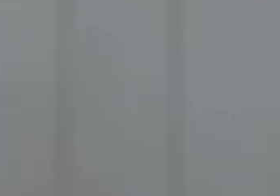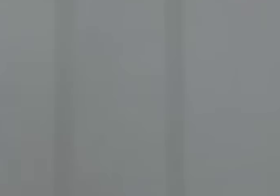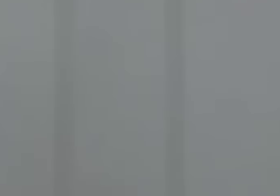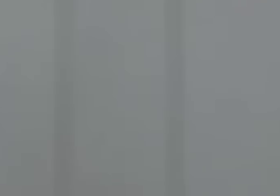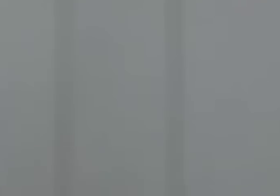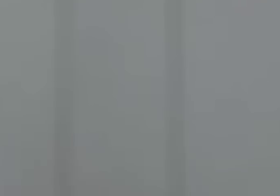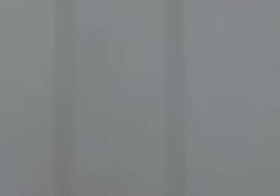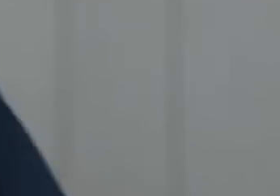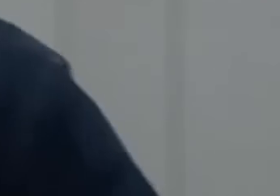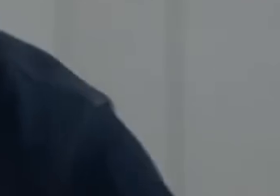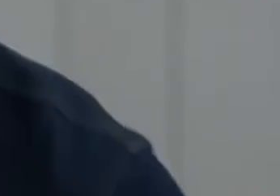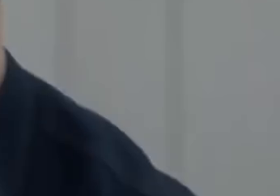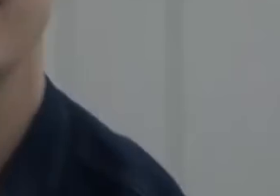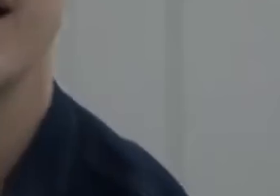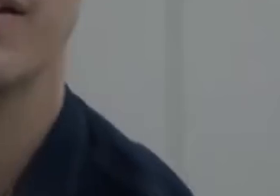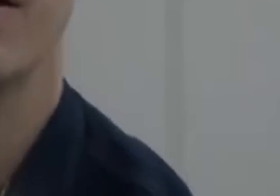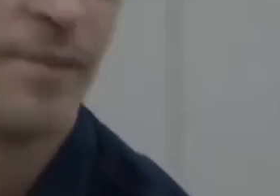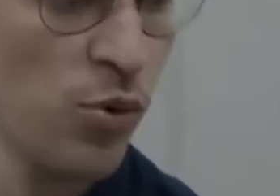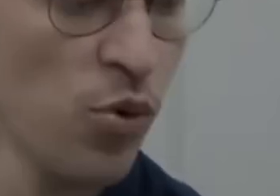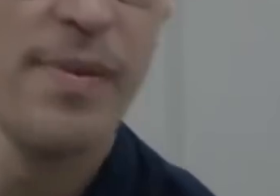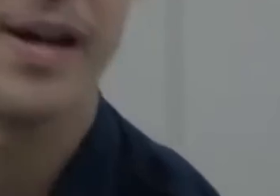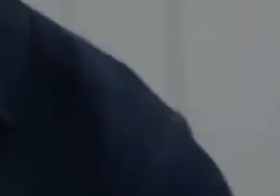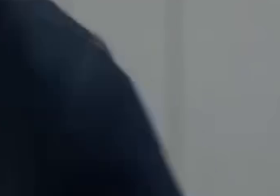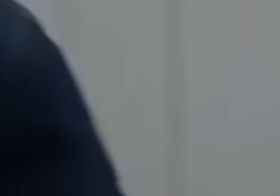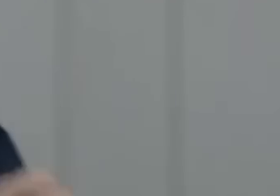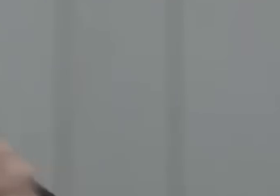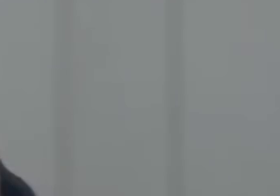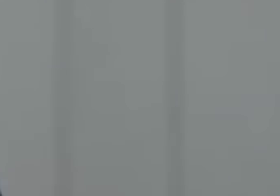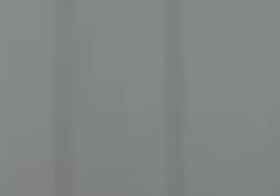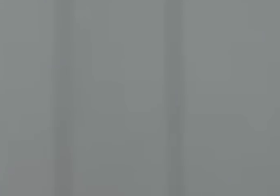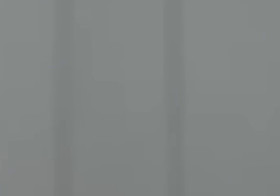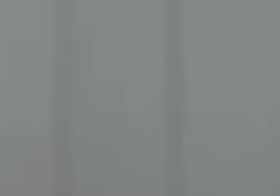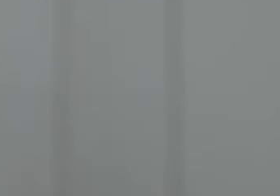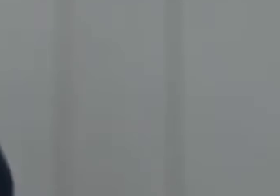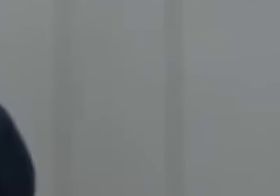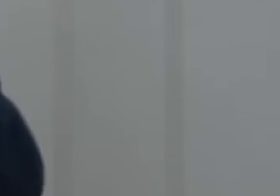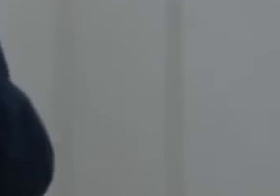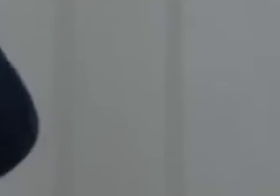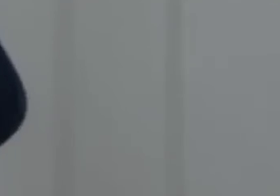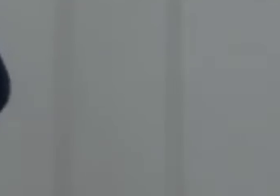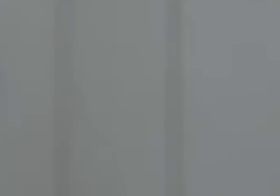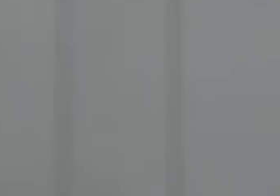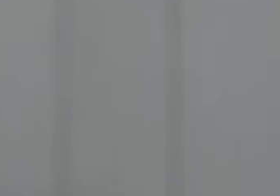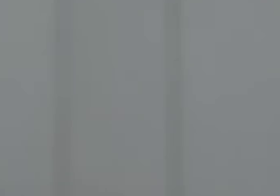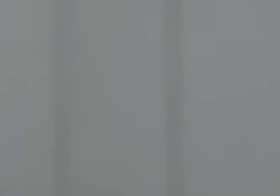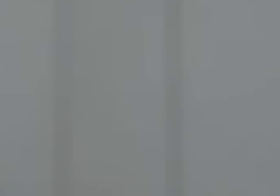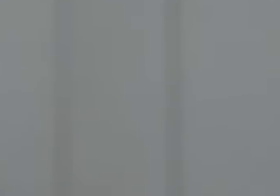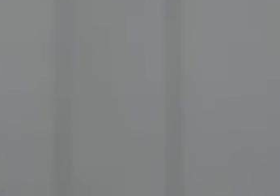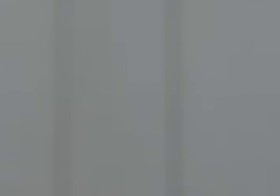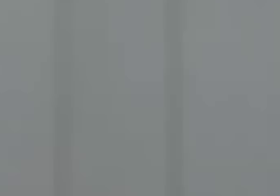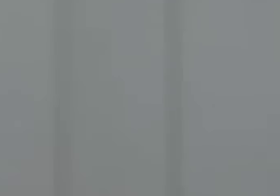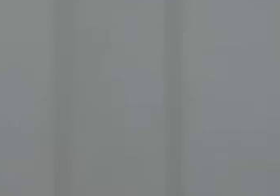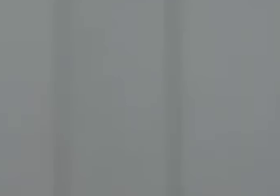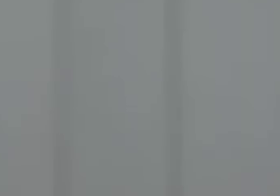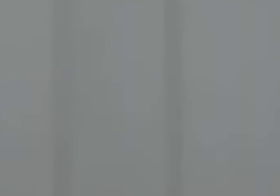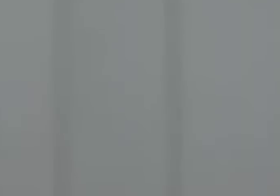câmera e mostrar para vocês. Eu vou pegar, olha aqui, ó, uma caneta. Uma caneta muito